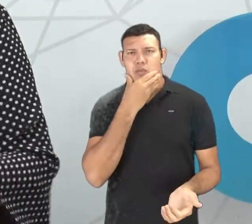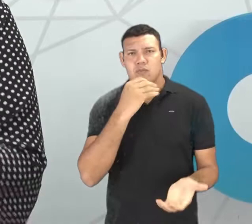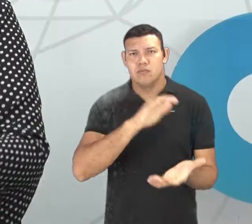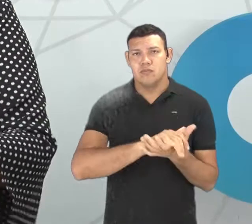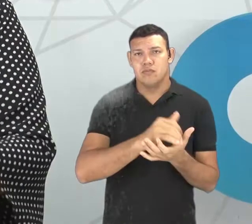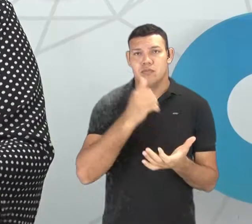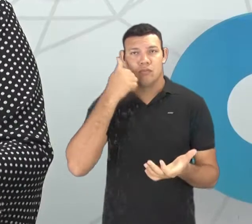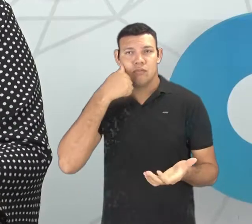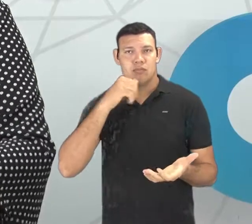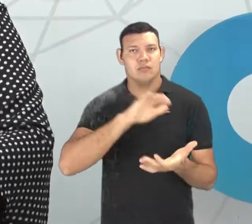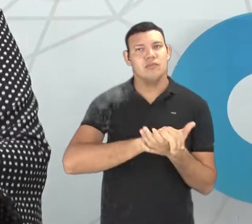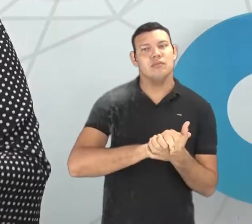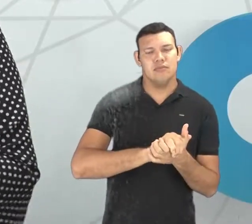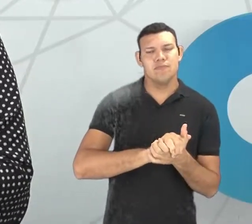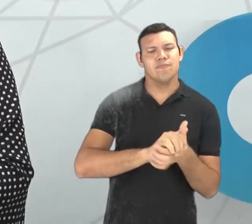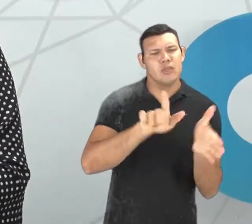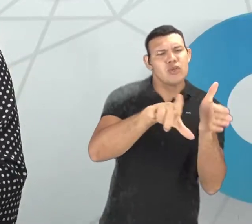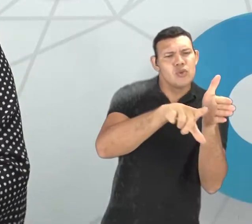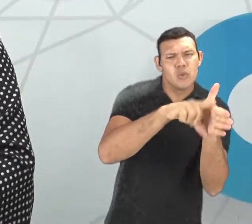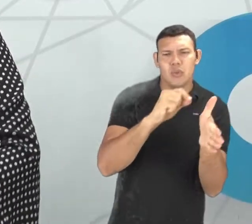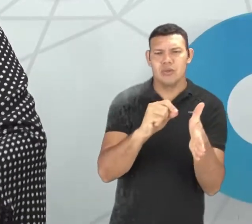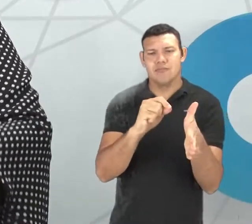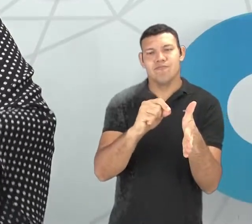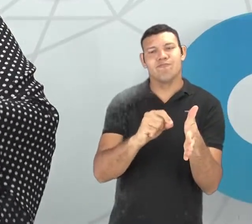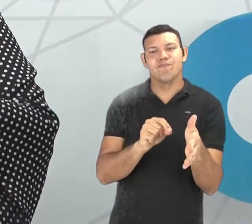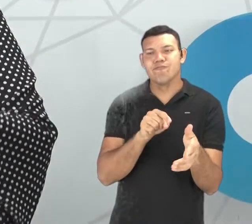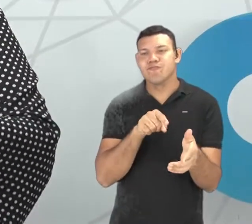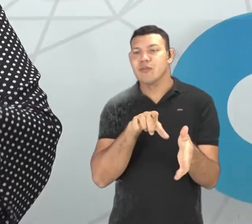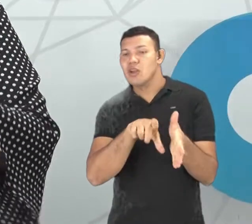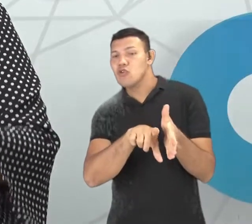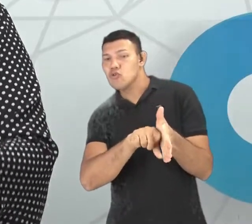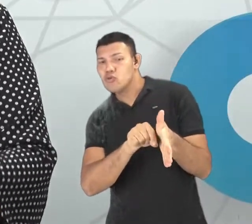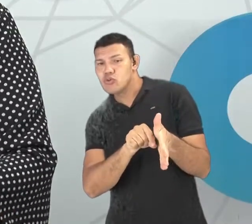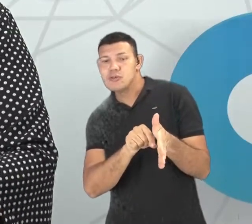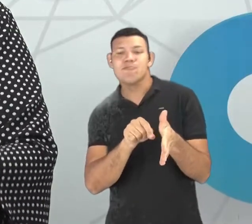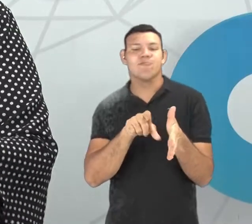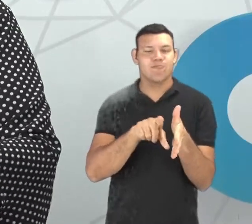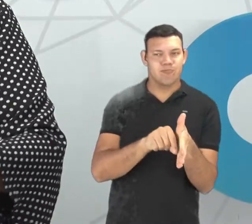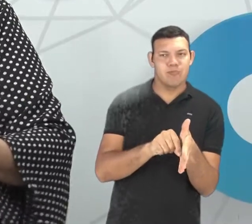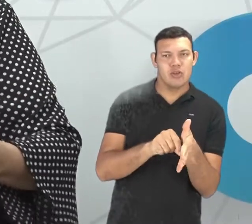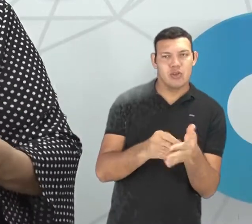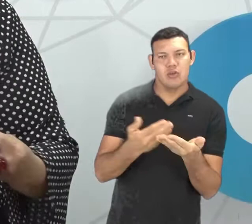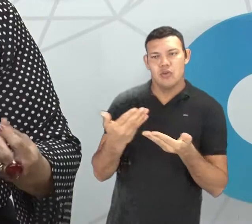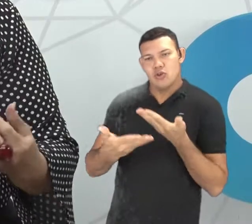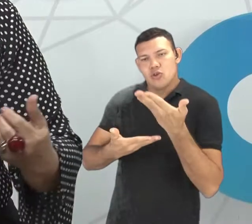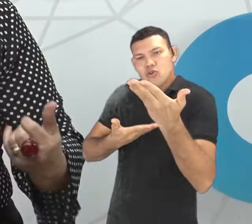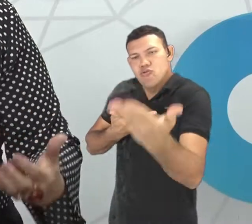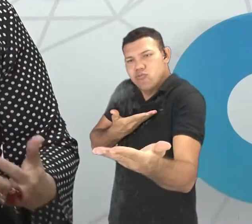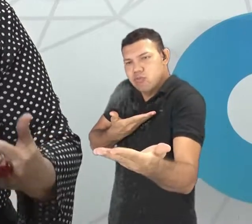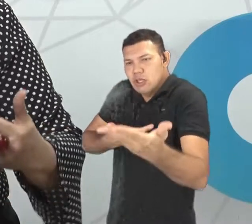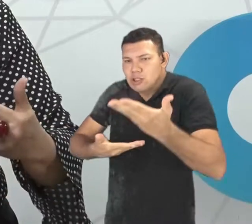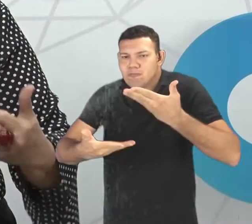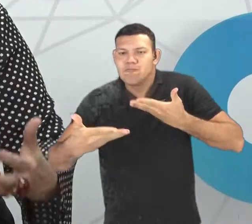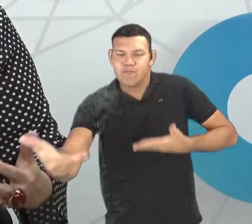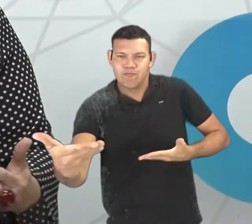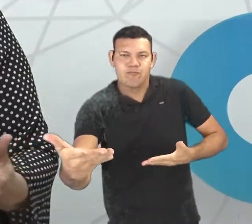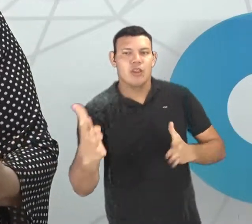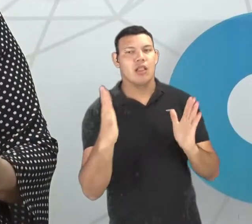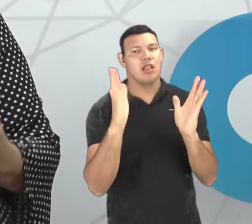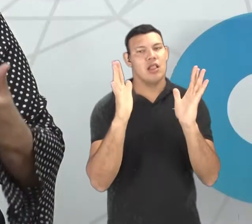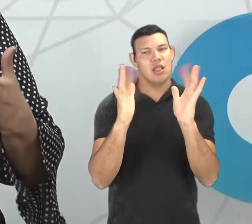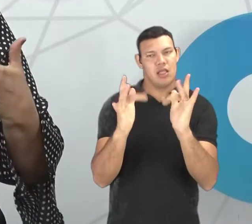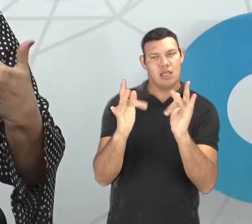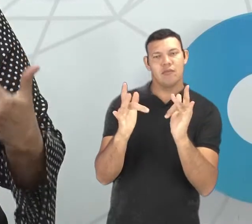ele se escolhe, ele escolhe um ao outro. Então essa escolha, ela deve ser feita de alguém para namorados,